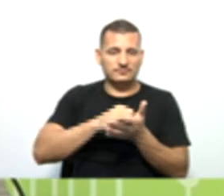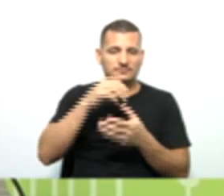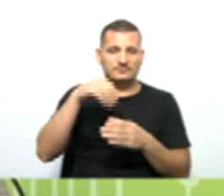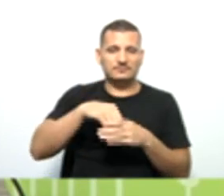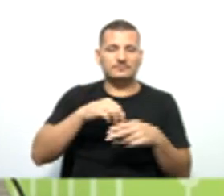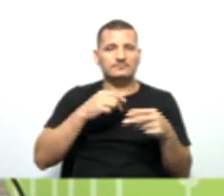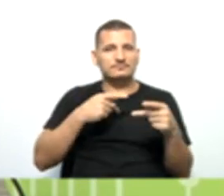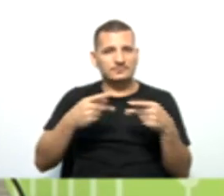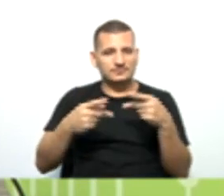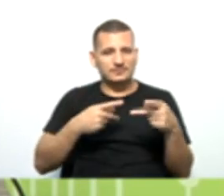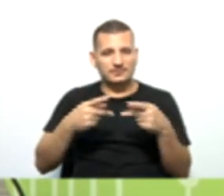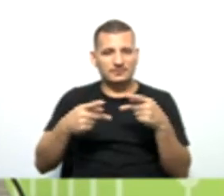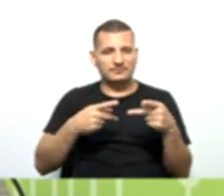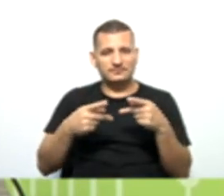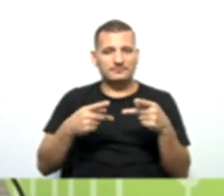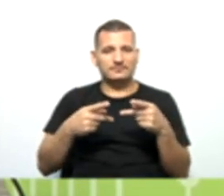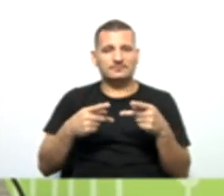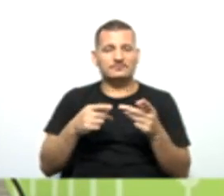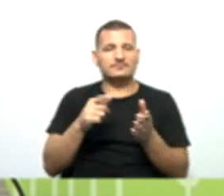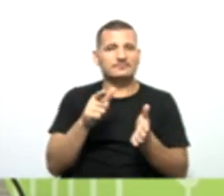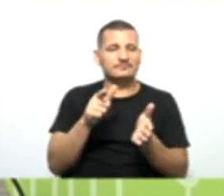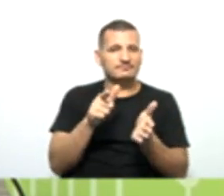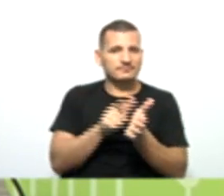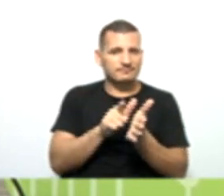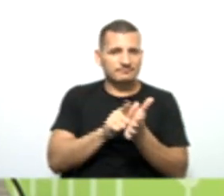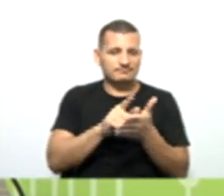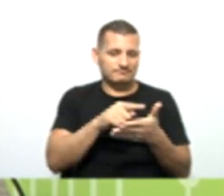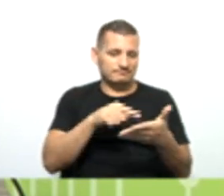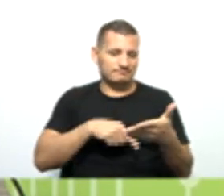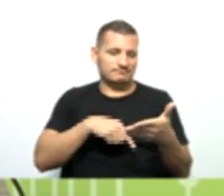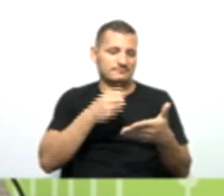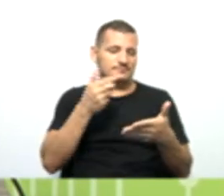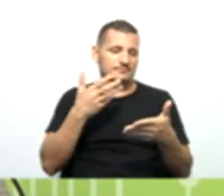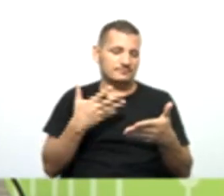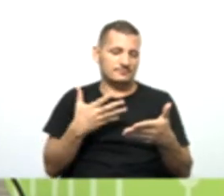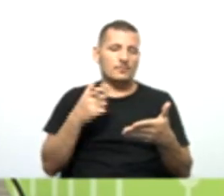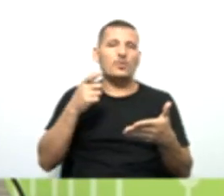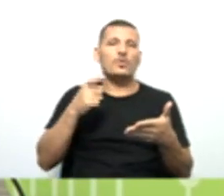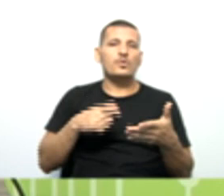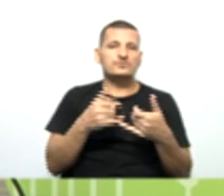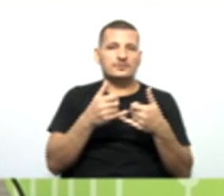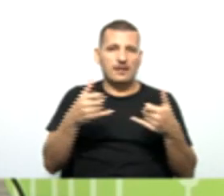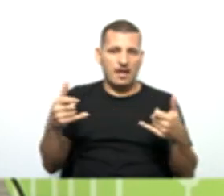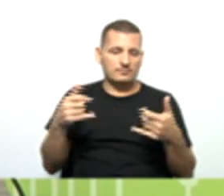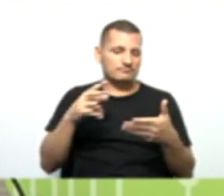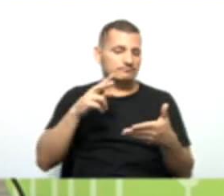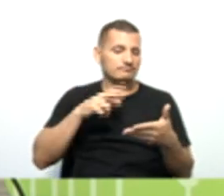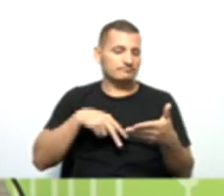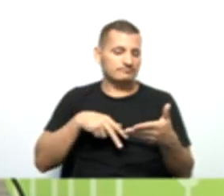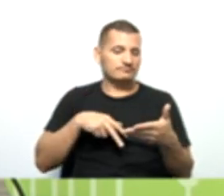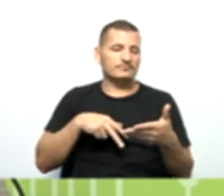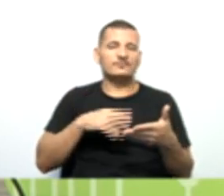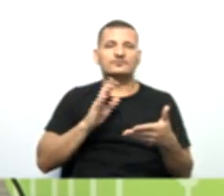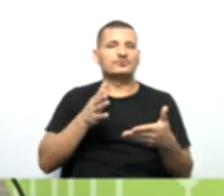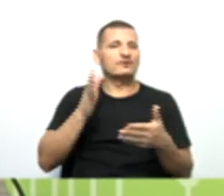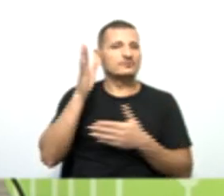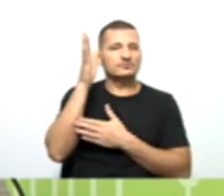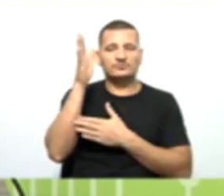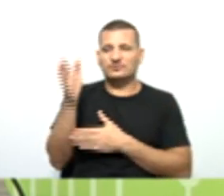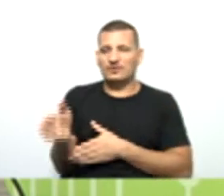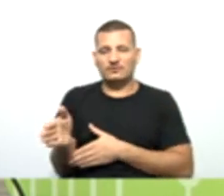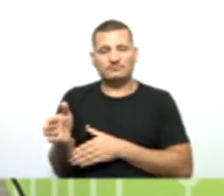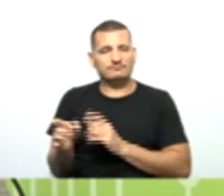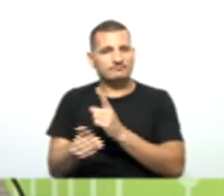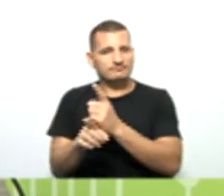projeto lá, um papel dizendo onde que passam as coisas, os cabos, você já ia direto em cima do